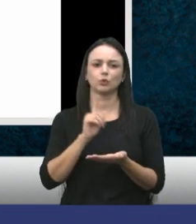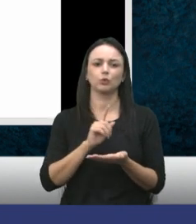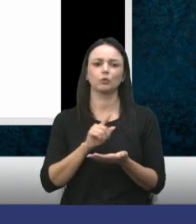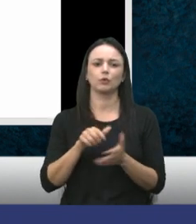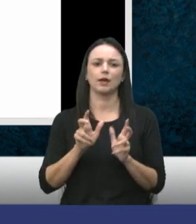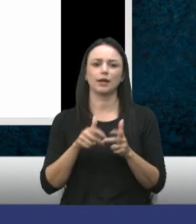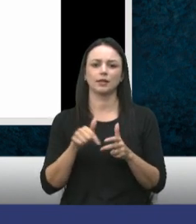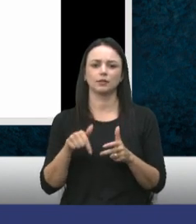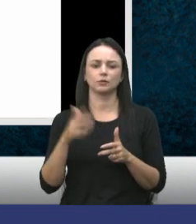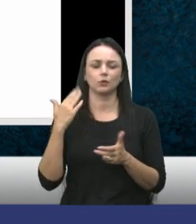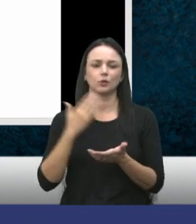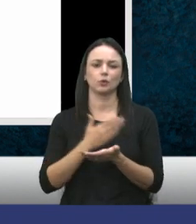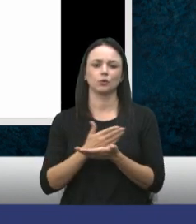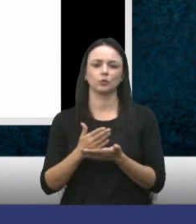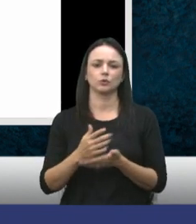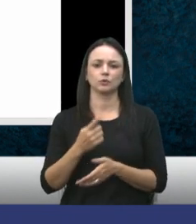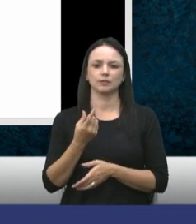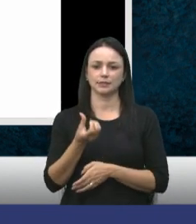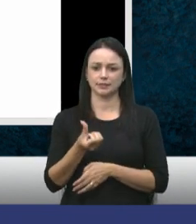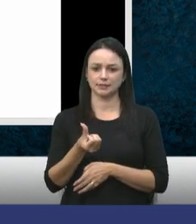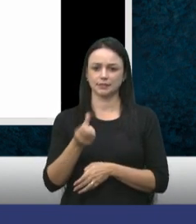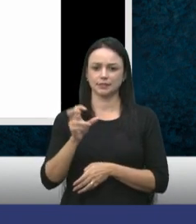Municipal iniciou-se com R$